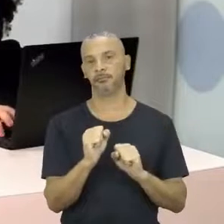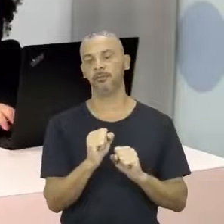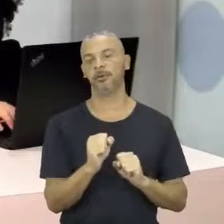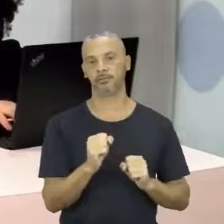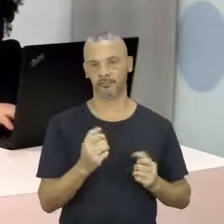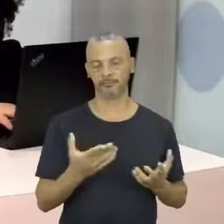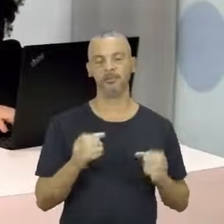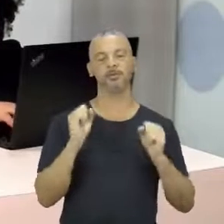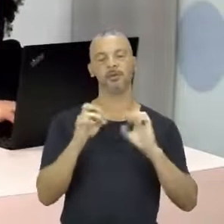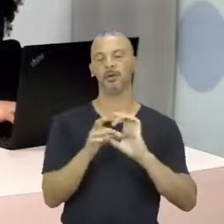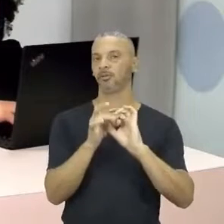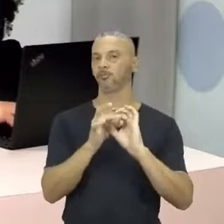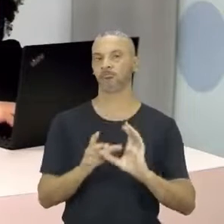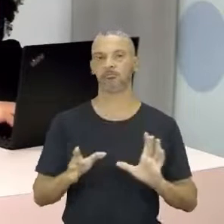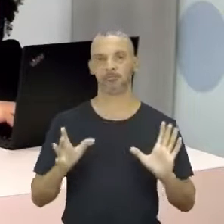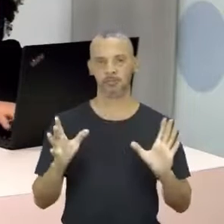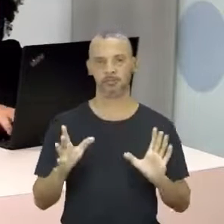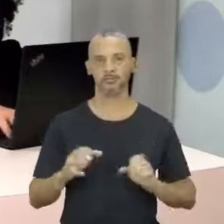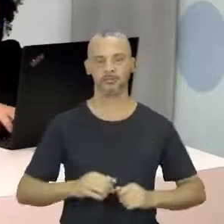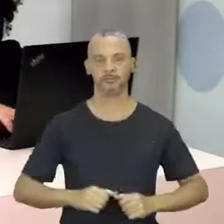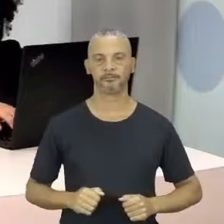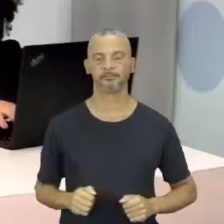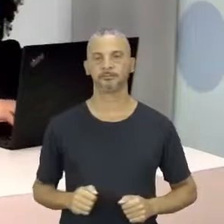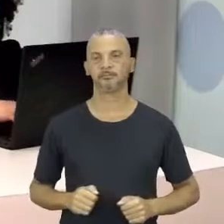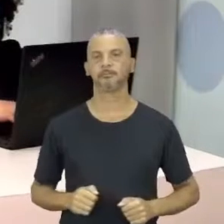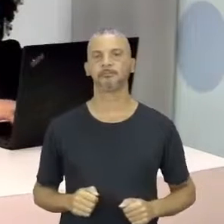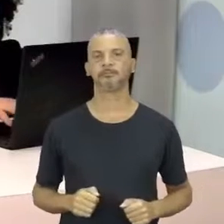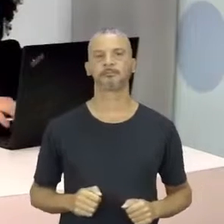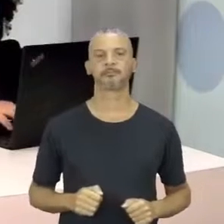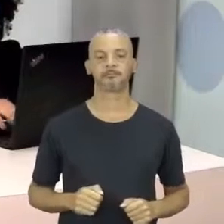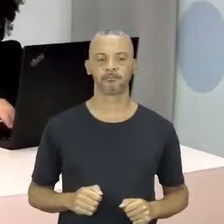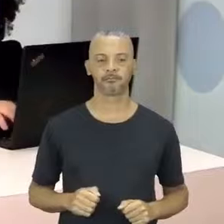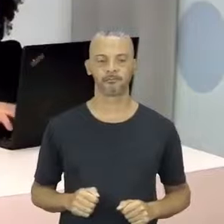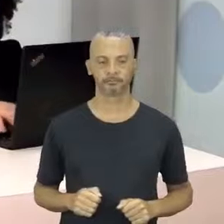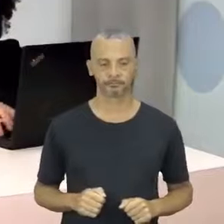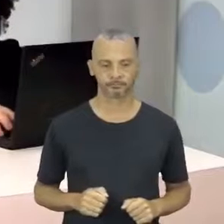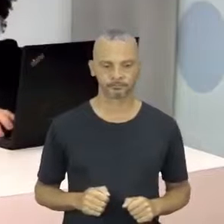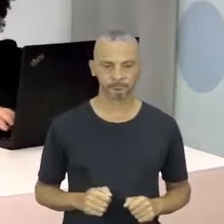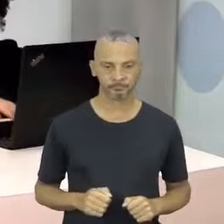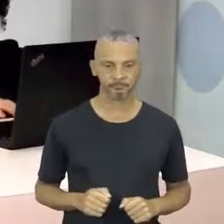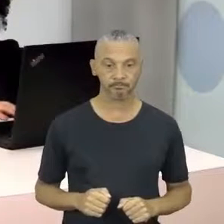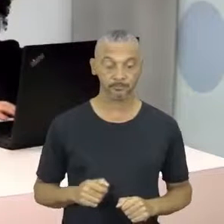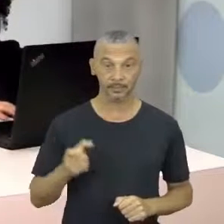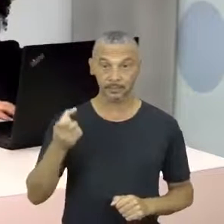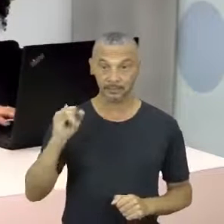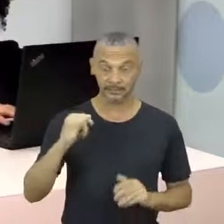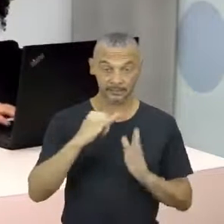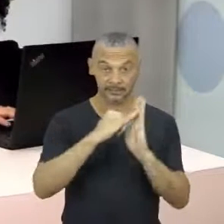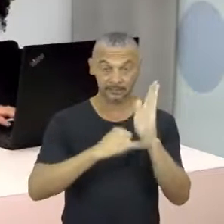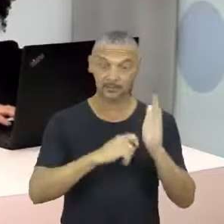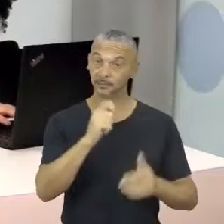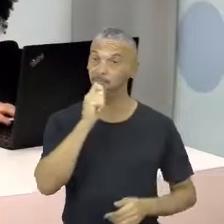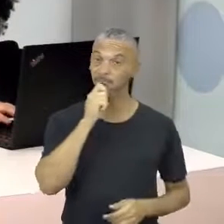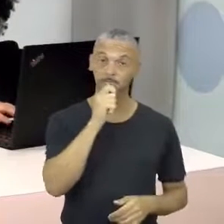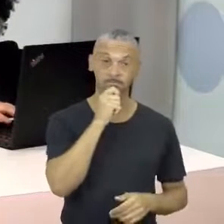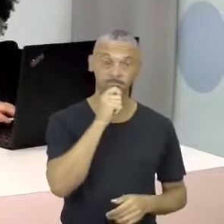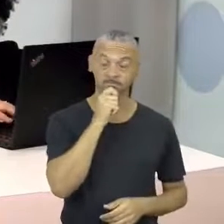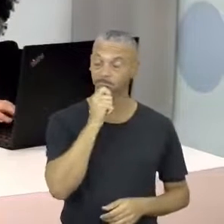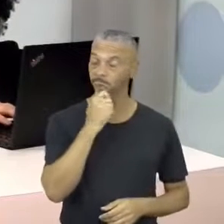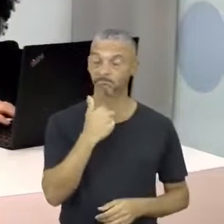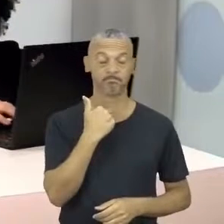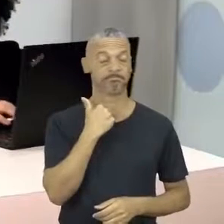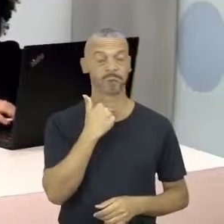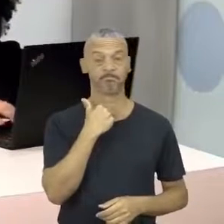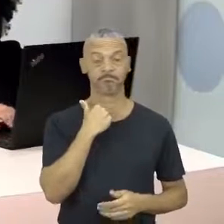Pode sim, tá? Faça a inscrição. Sim. Se você não fizer a inscrição, aí você não participa da